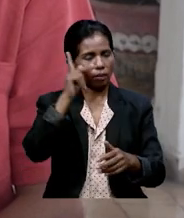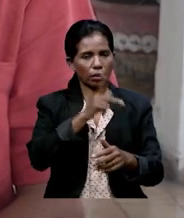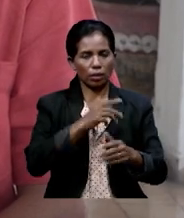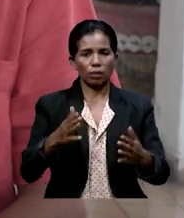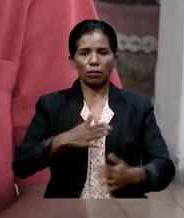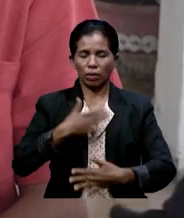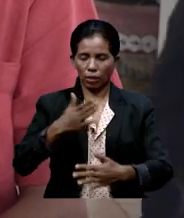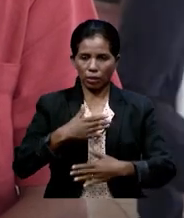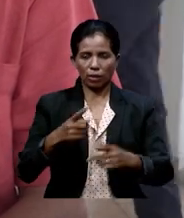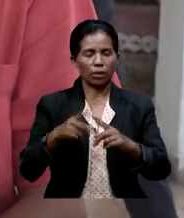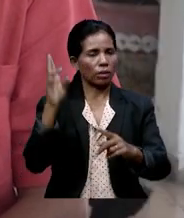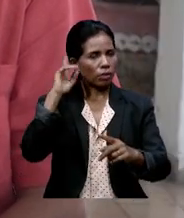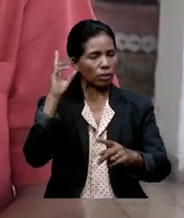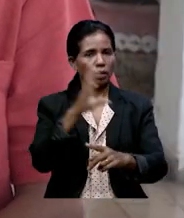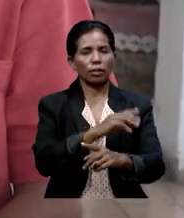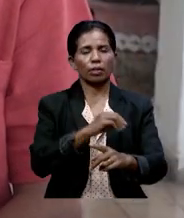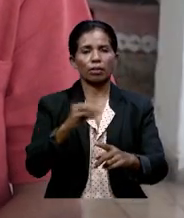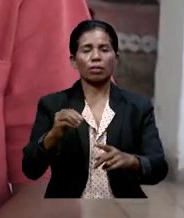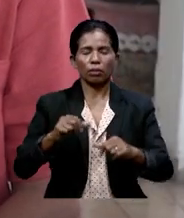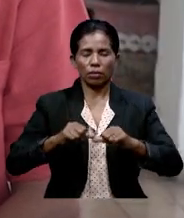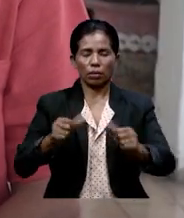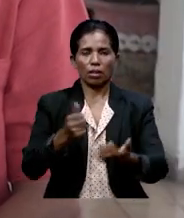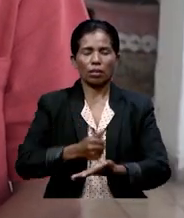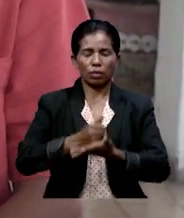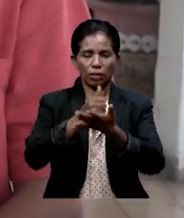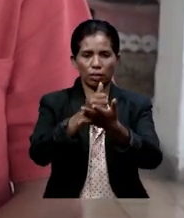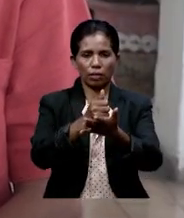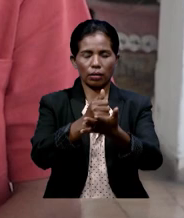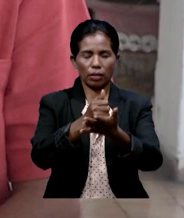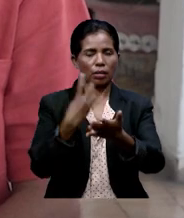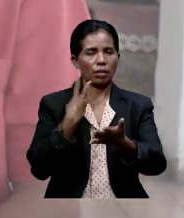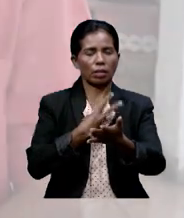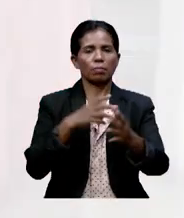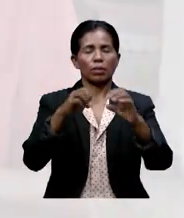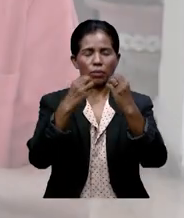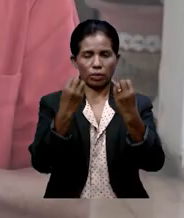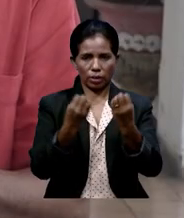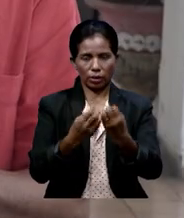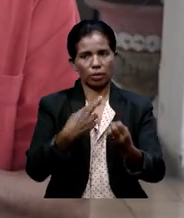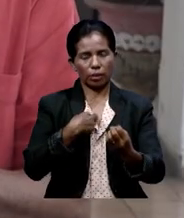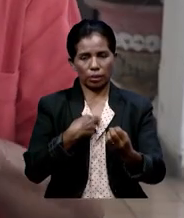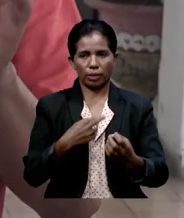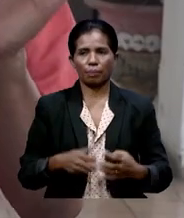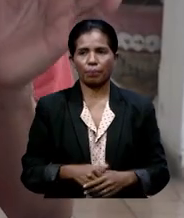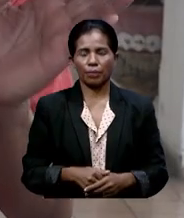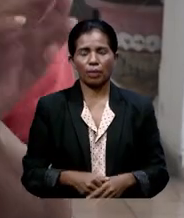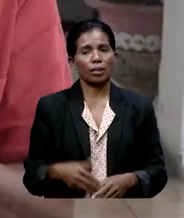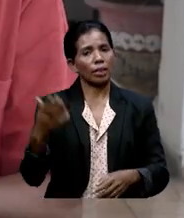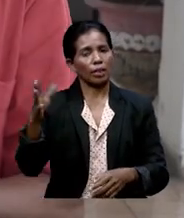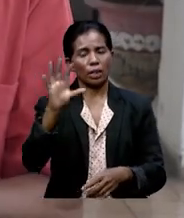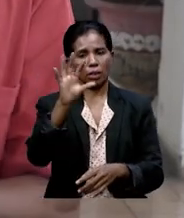contenti tebes o en rona kata su excelencia continua apoyo boba a min organizasaun rasik iha oitavo